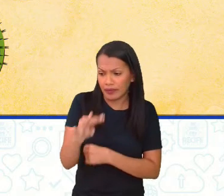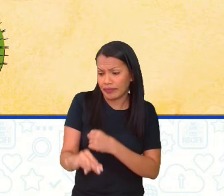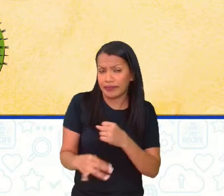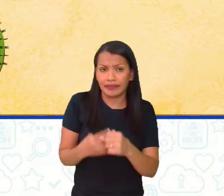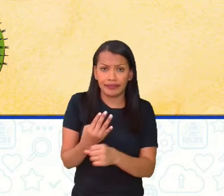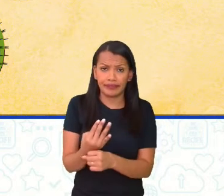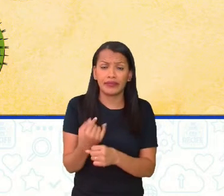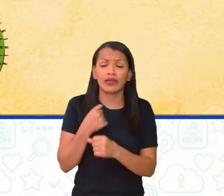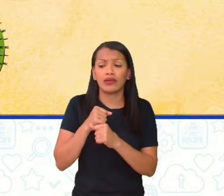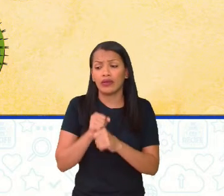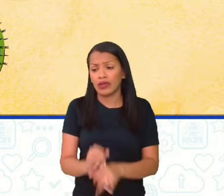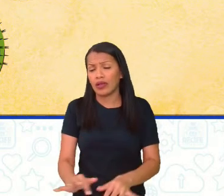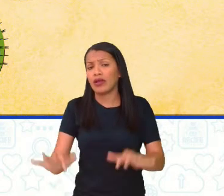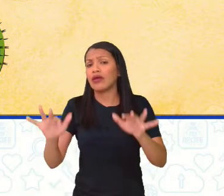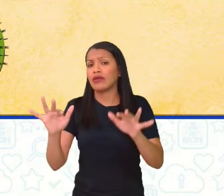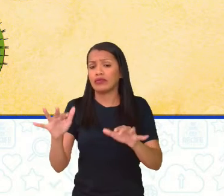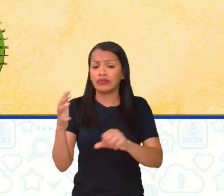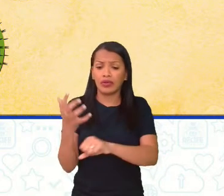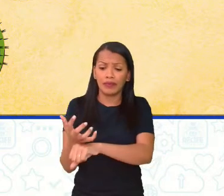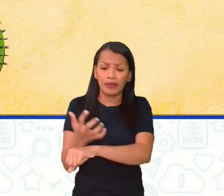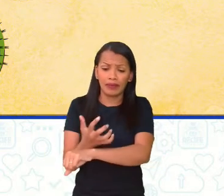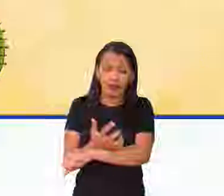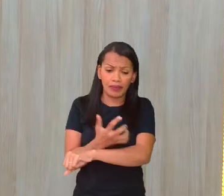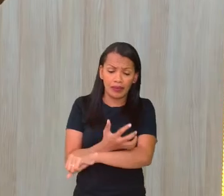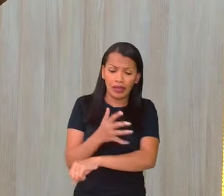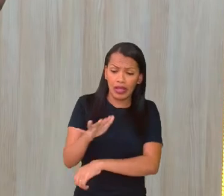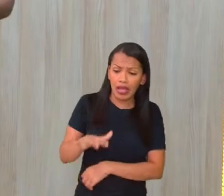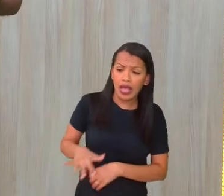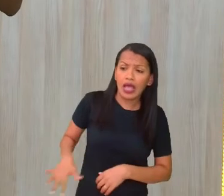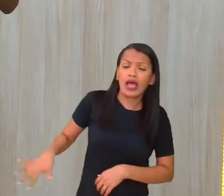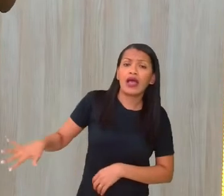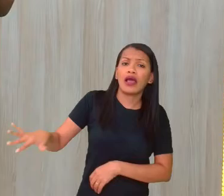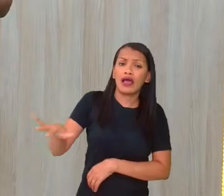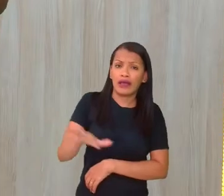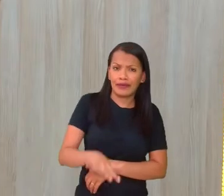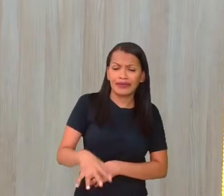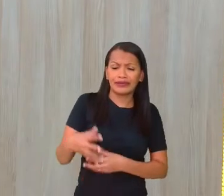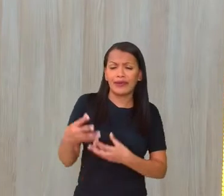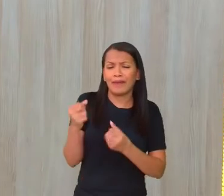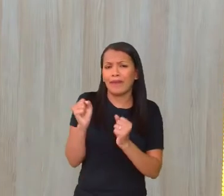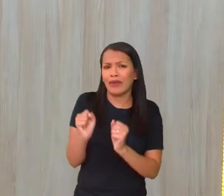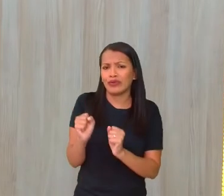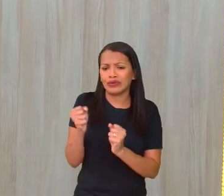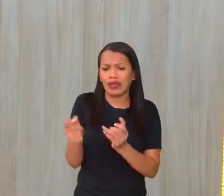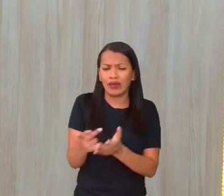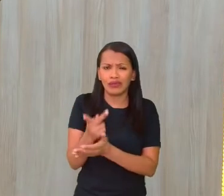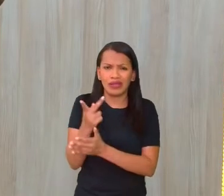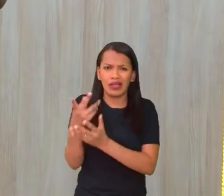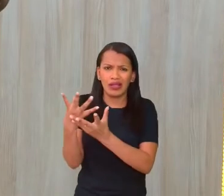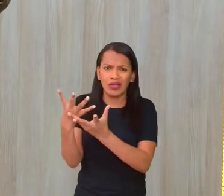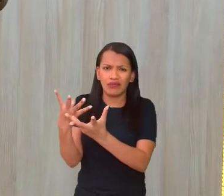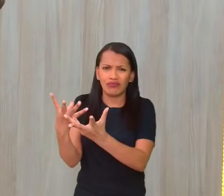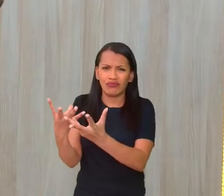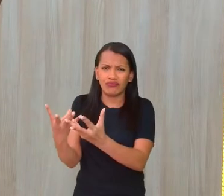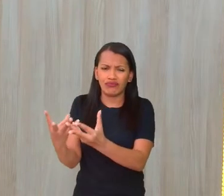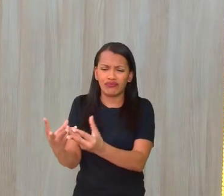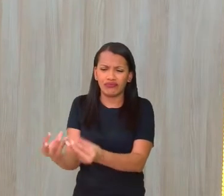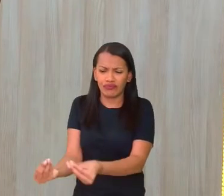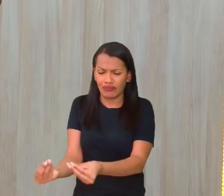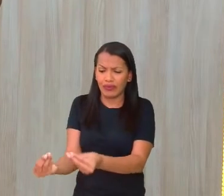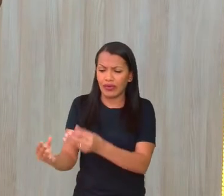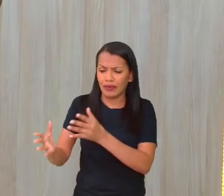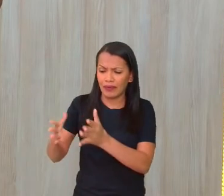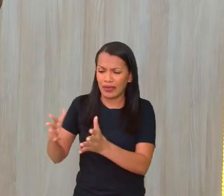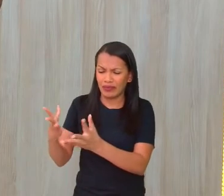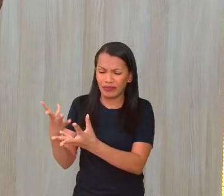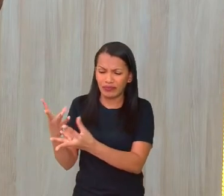começar a se expandir, consequentemente, as áreas ao redor vão se tornar mais secas, ampliando esse efeito aí, né,